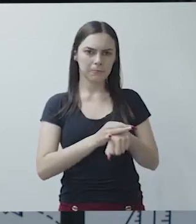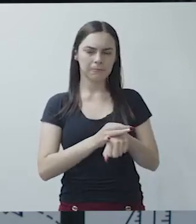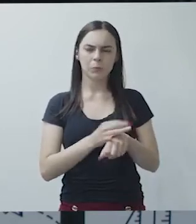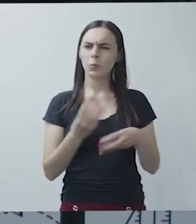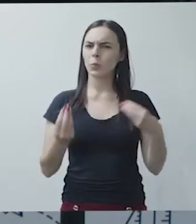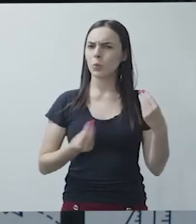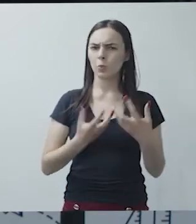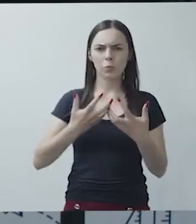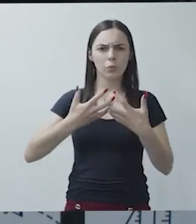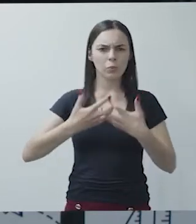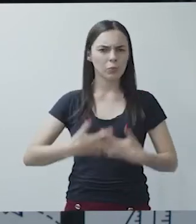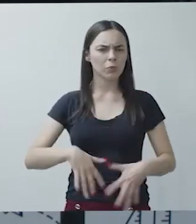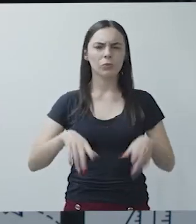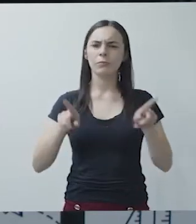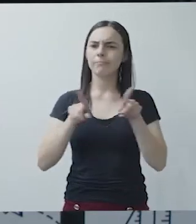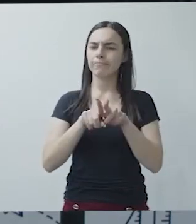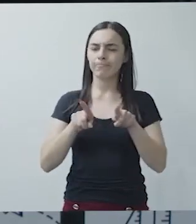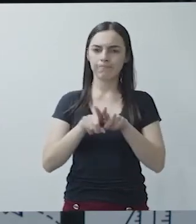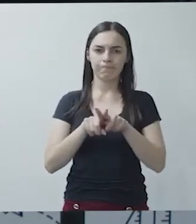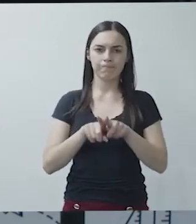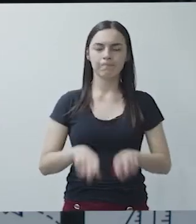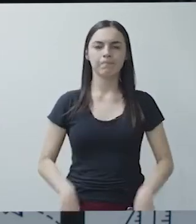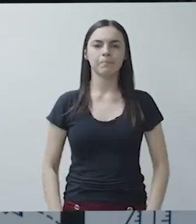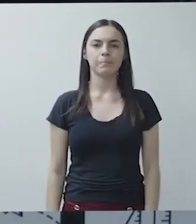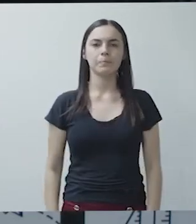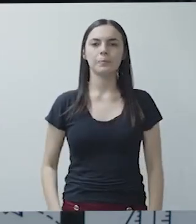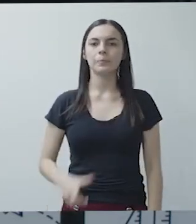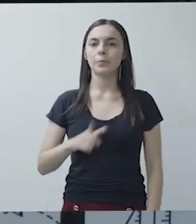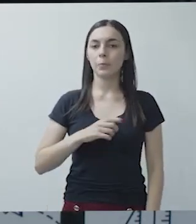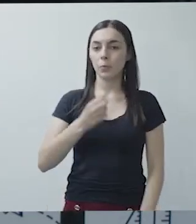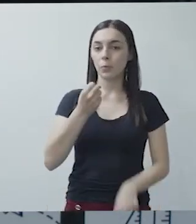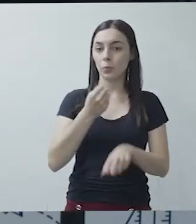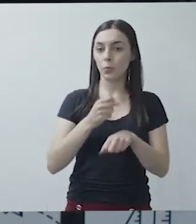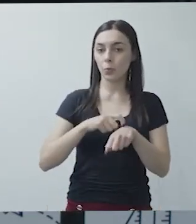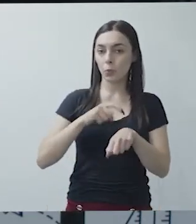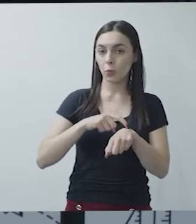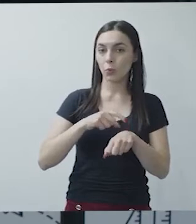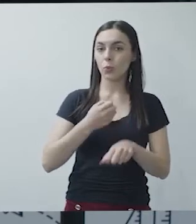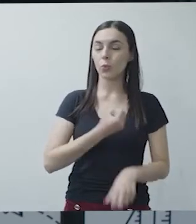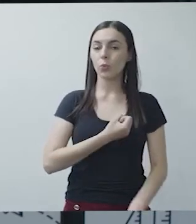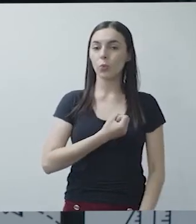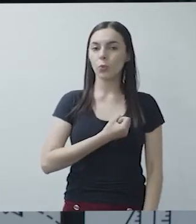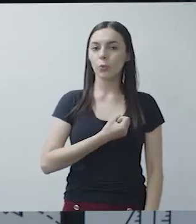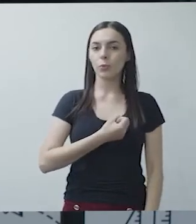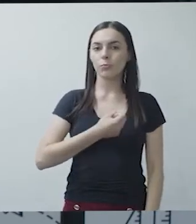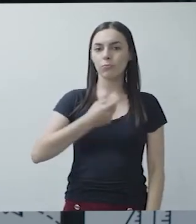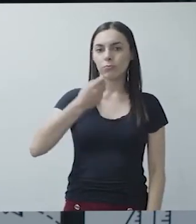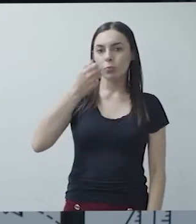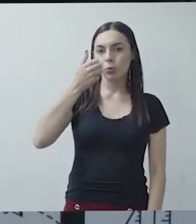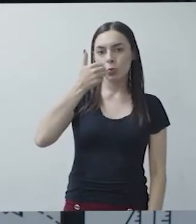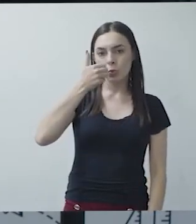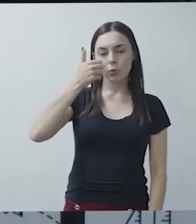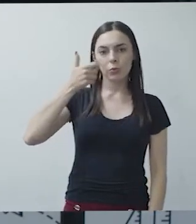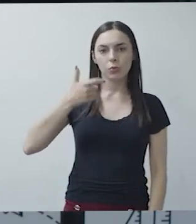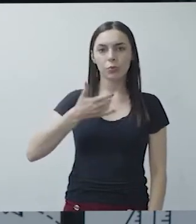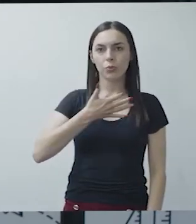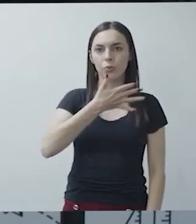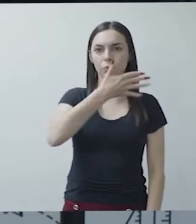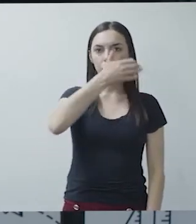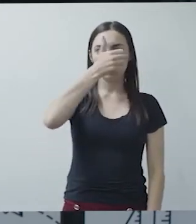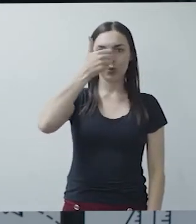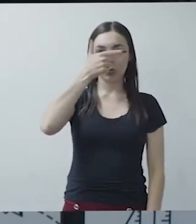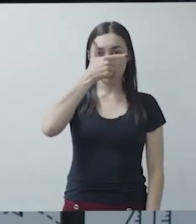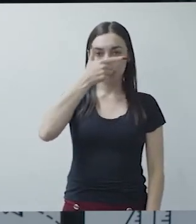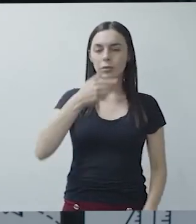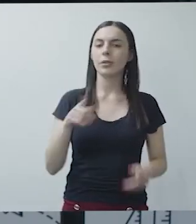mesma maneira, tá? Também temos do número 1 até o número 12.